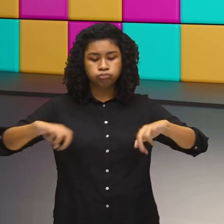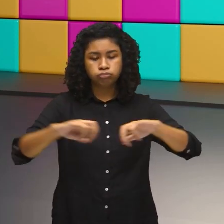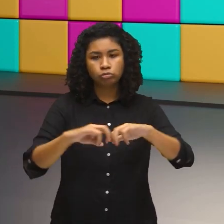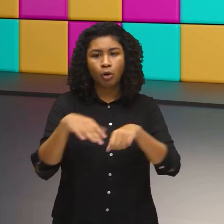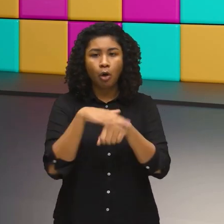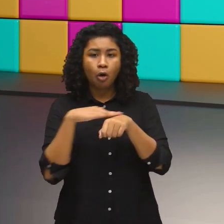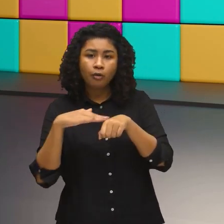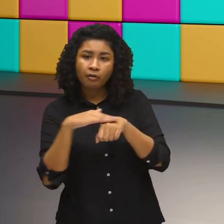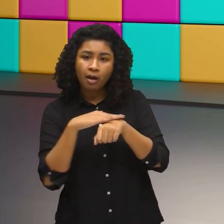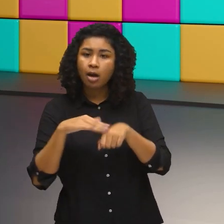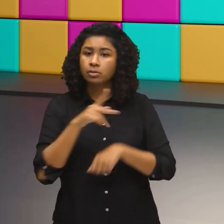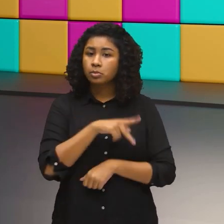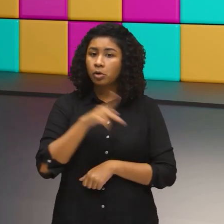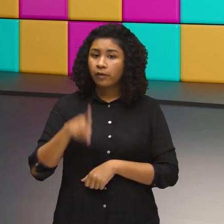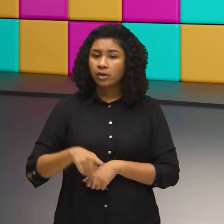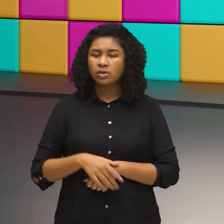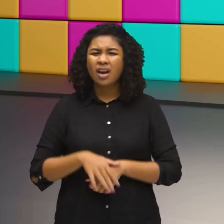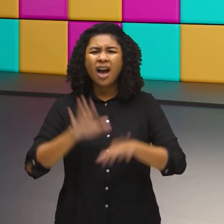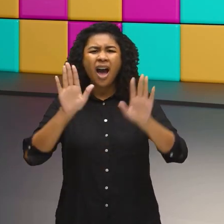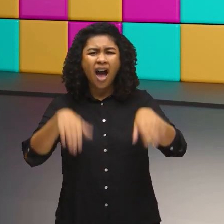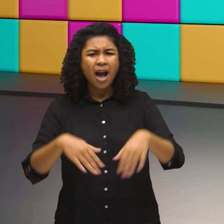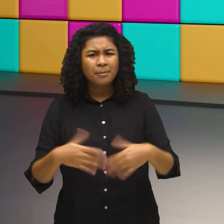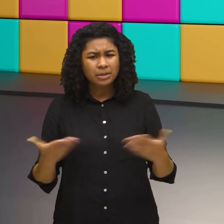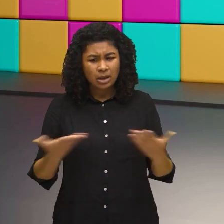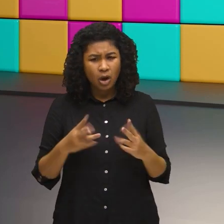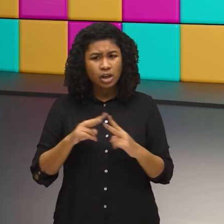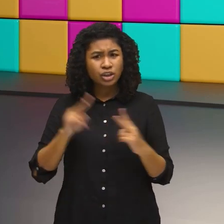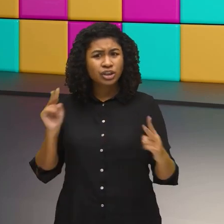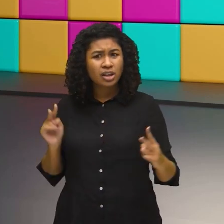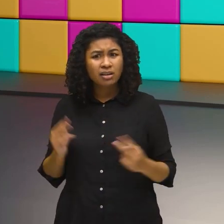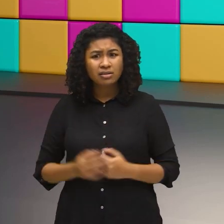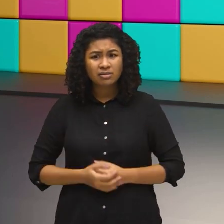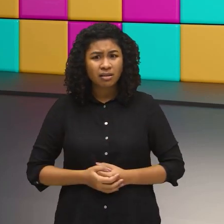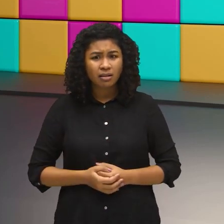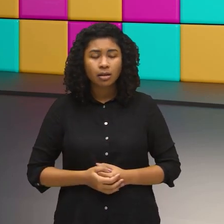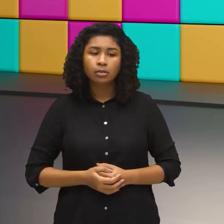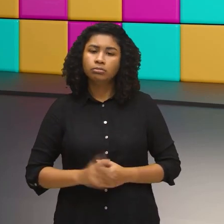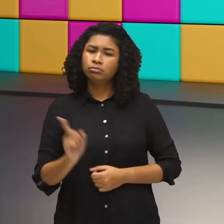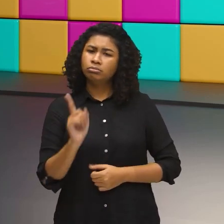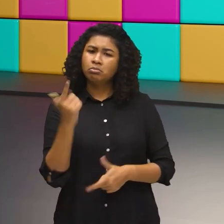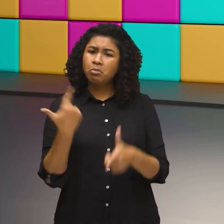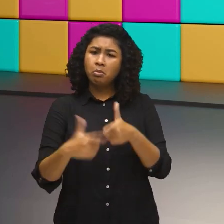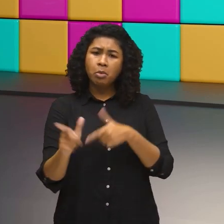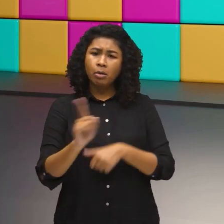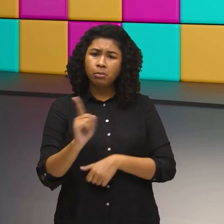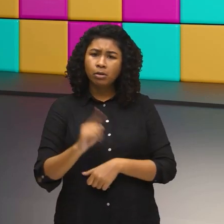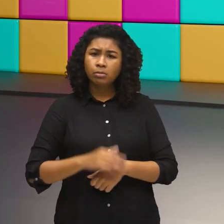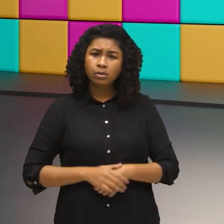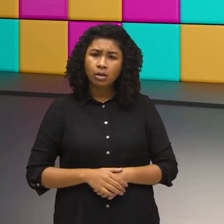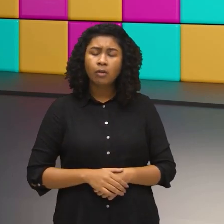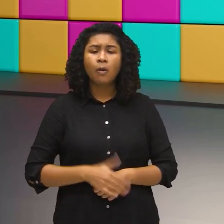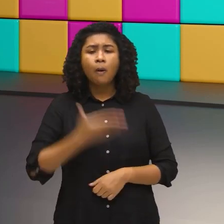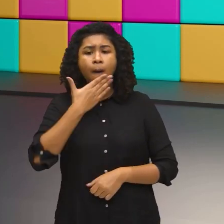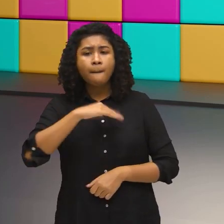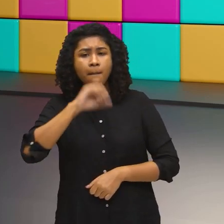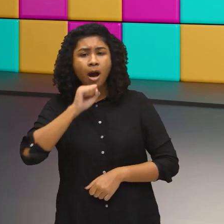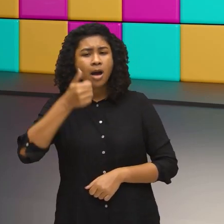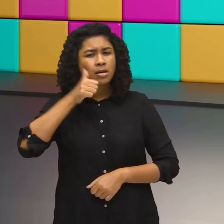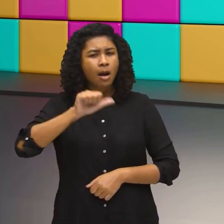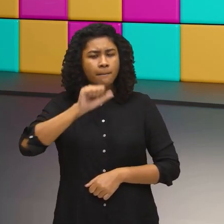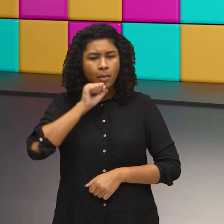Não tem problema, meu querido professor, meu pai, minha mãe que estão me assistindo, vocês podem o quê?